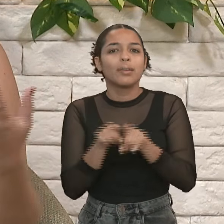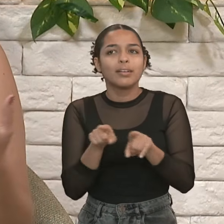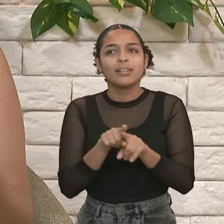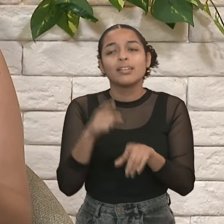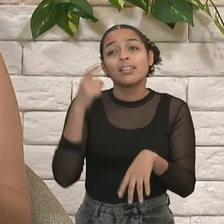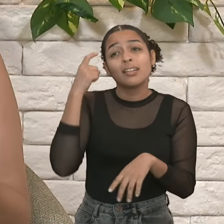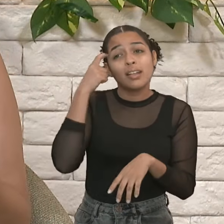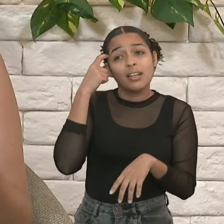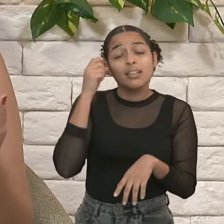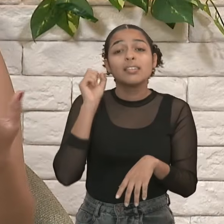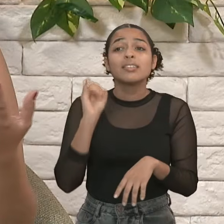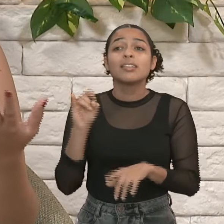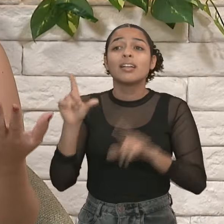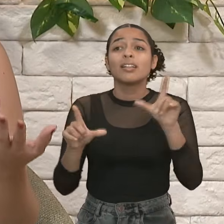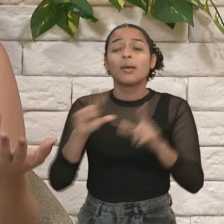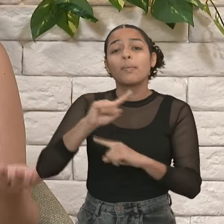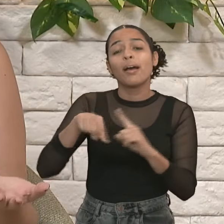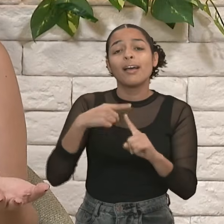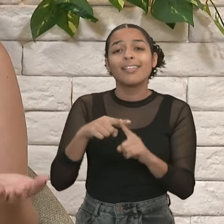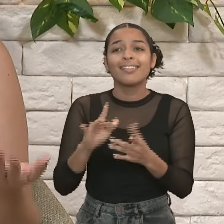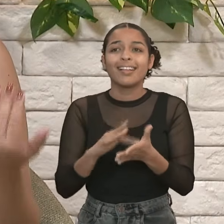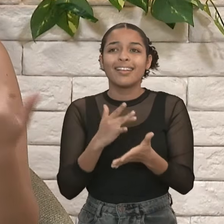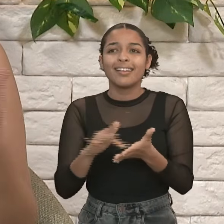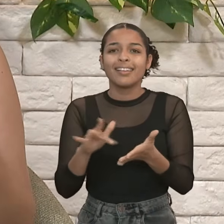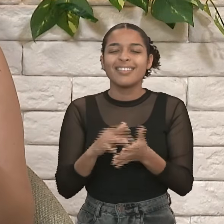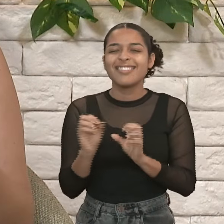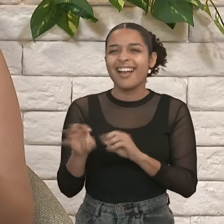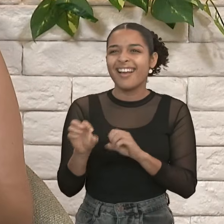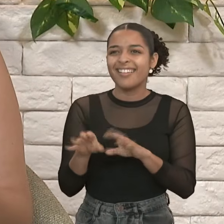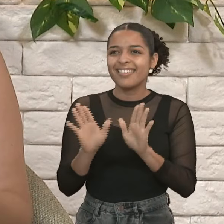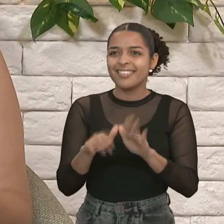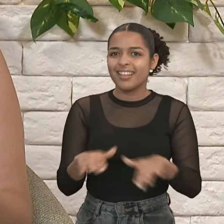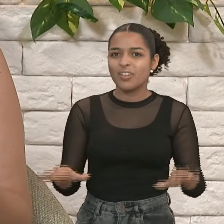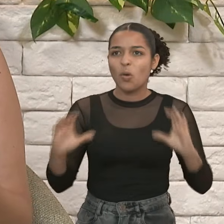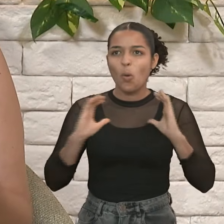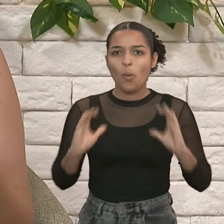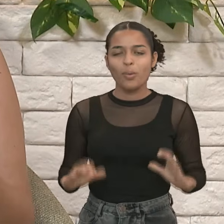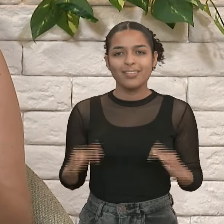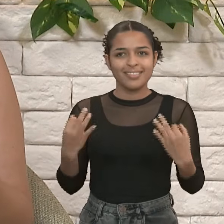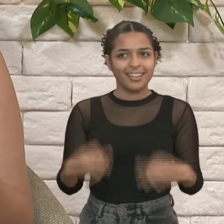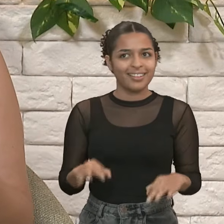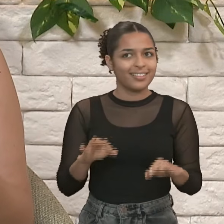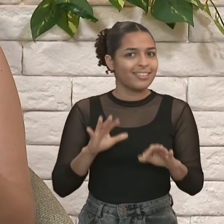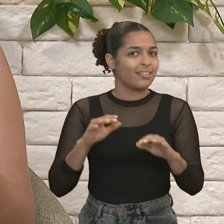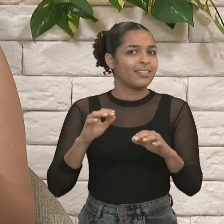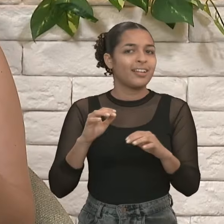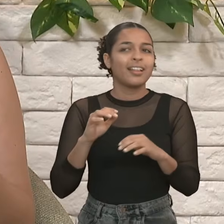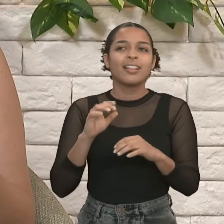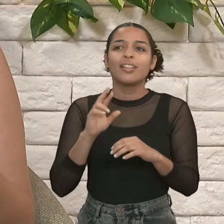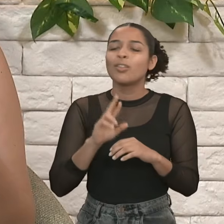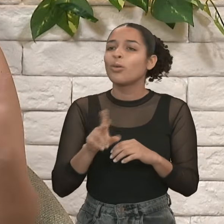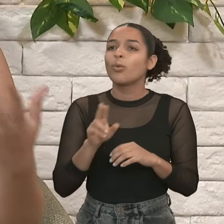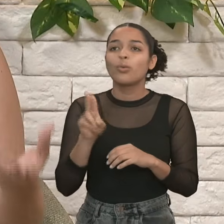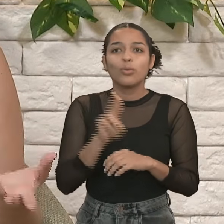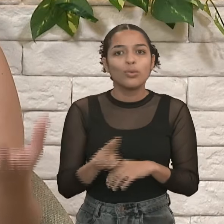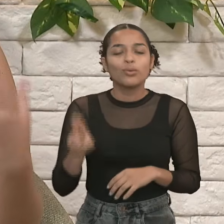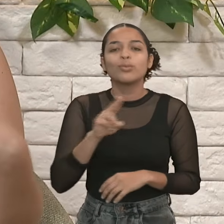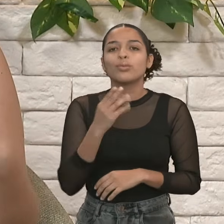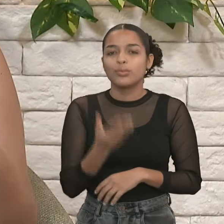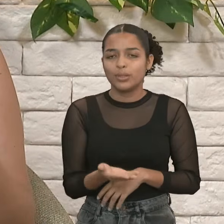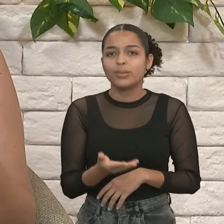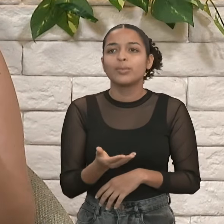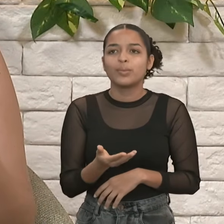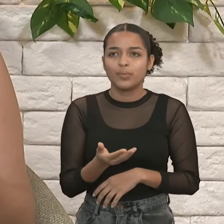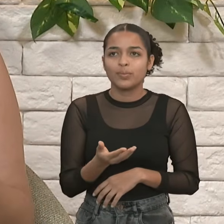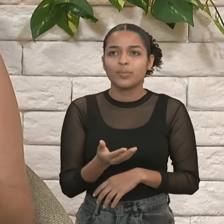são mais educativas do que elas de fato são, e isso aumenta o uso, então, de crianças com famílias de